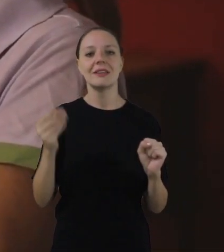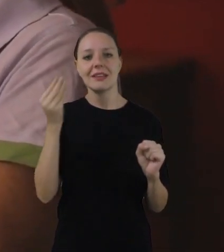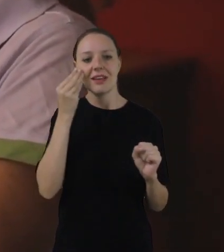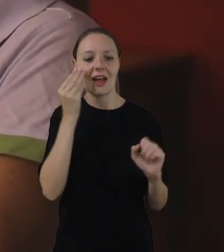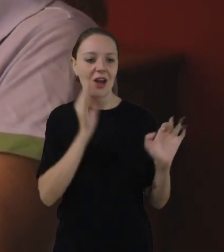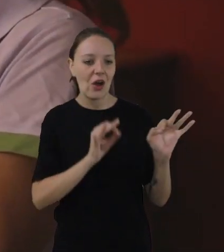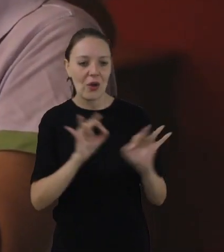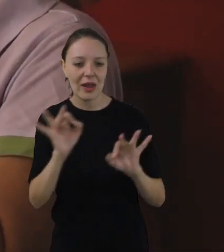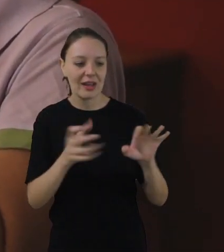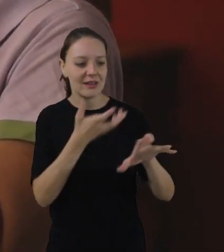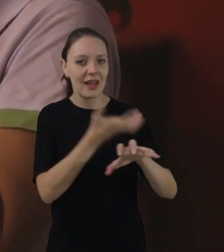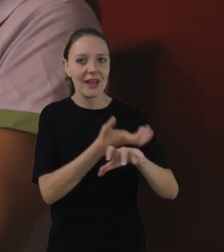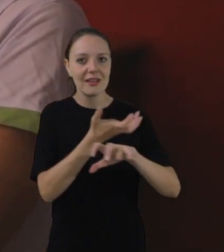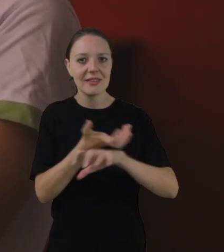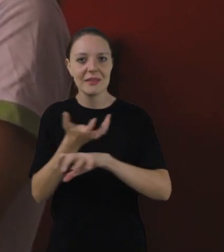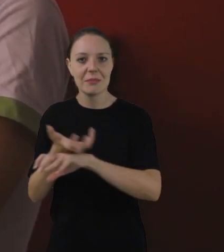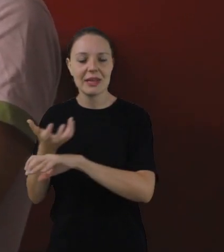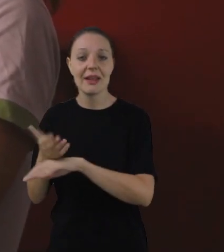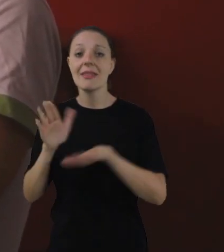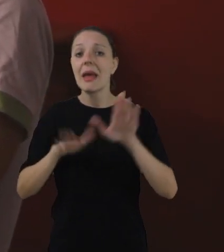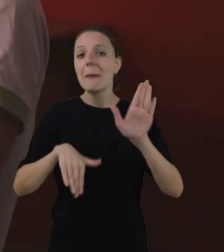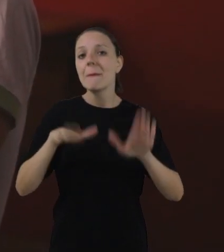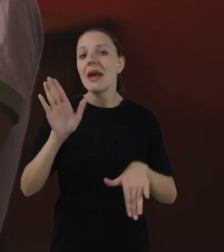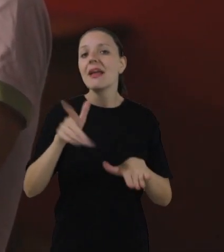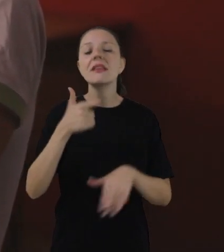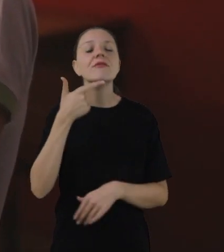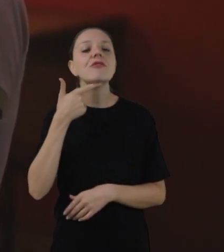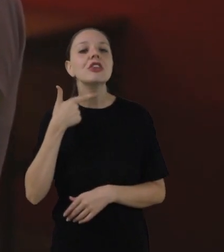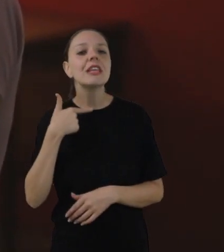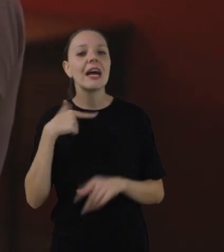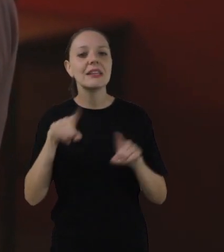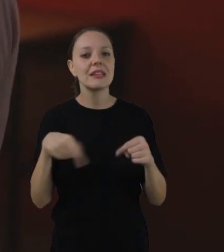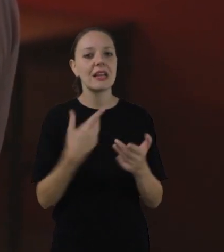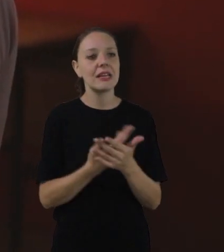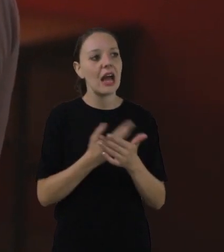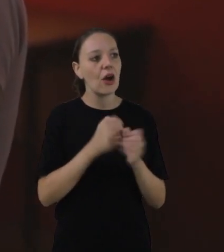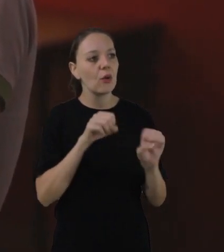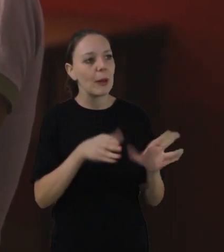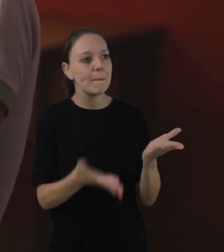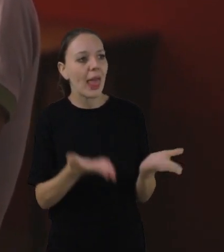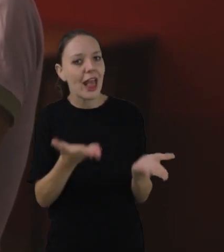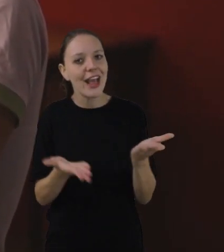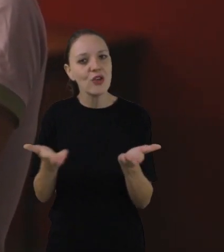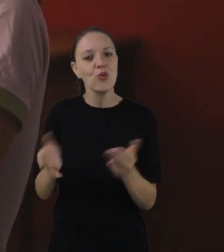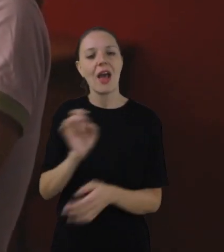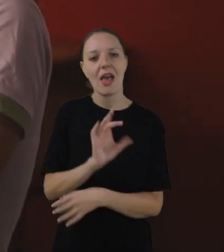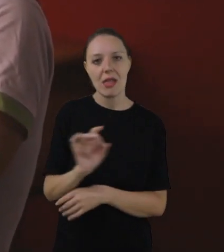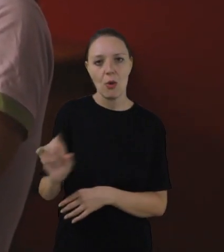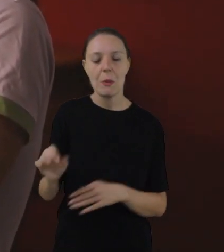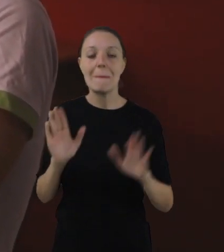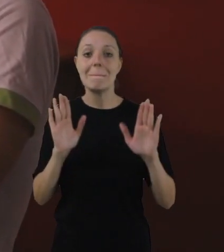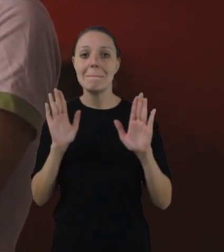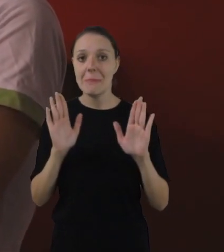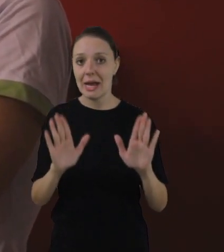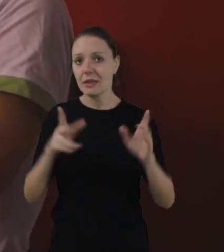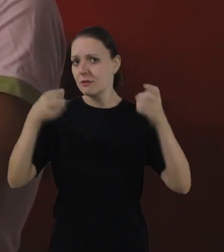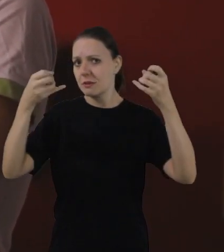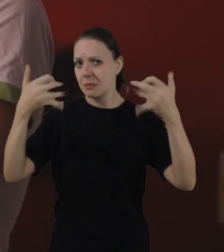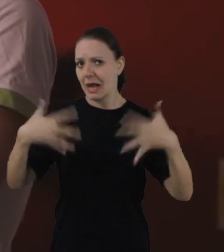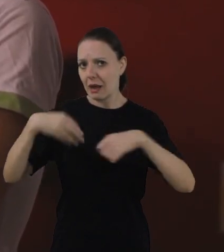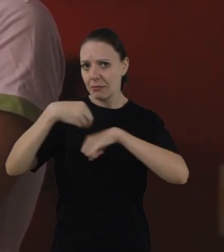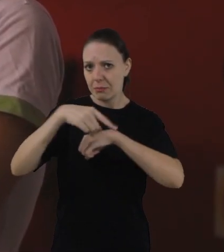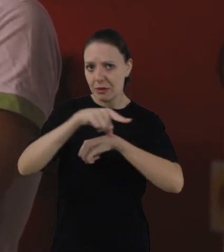para as matérias conforme ela vai trabalhando em sala de aula, né? E aonde que eu quero chegar com isso?